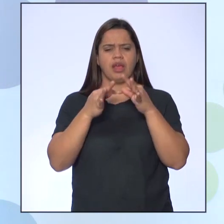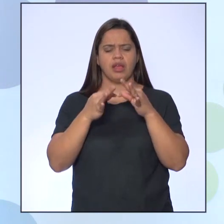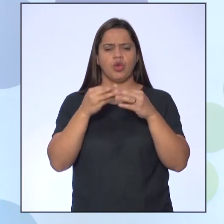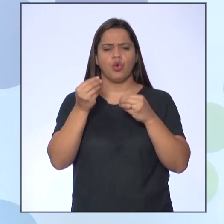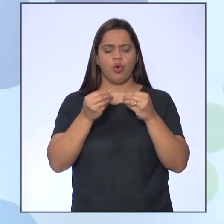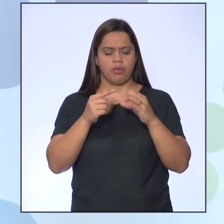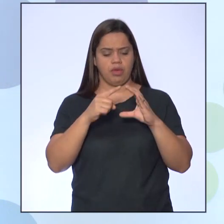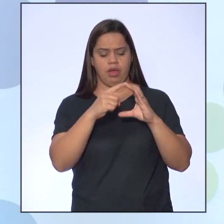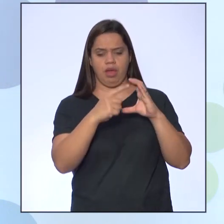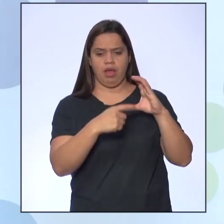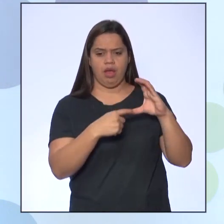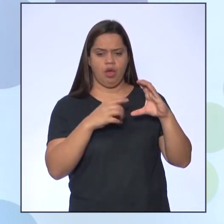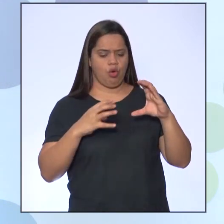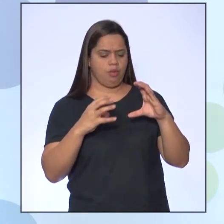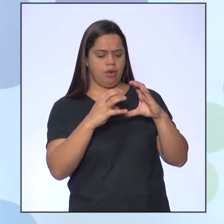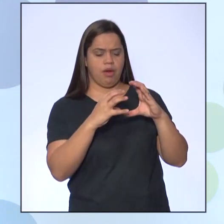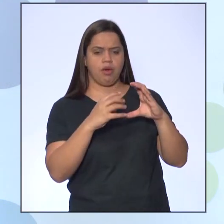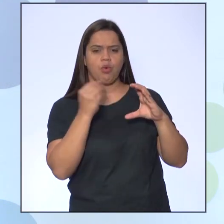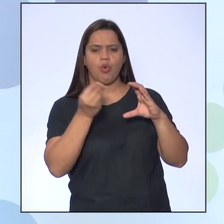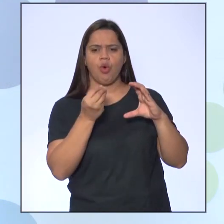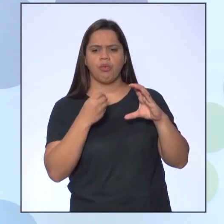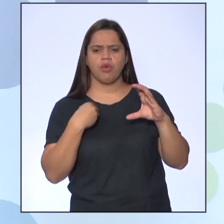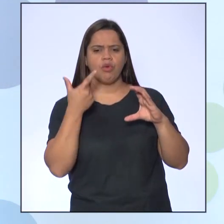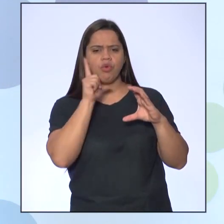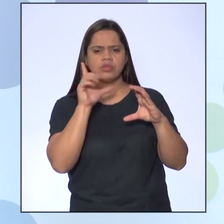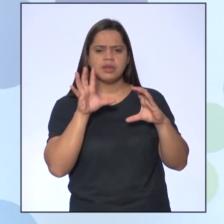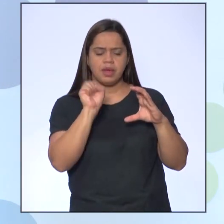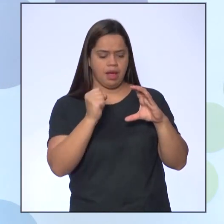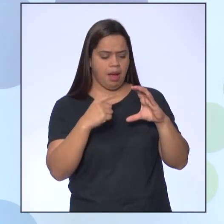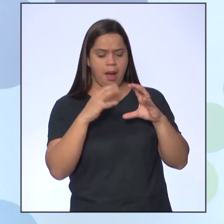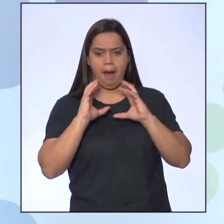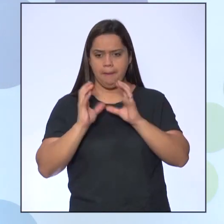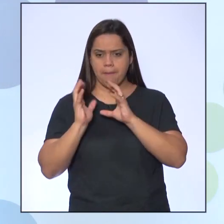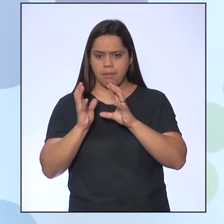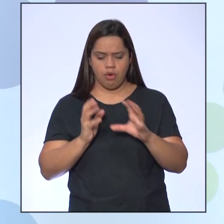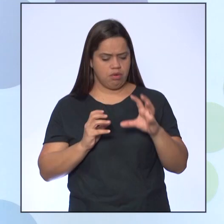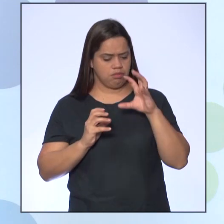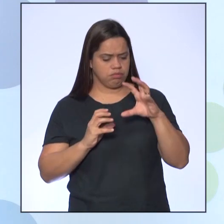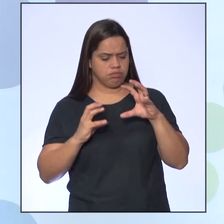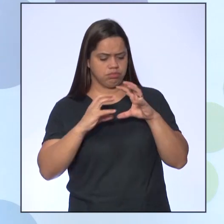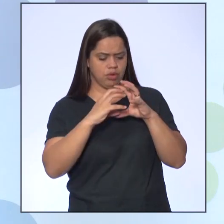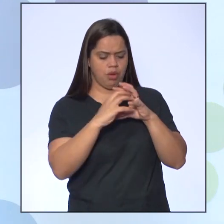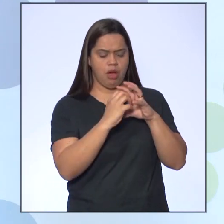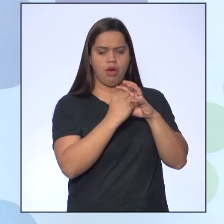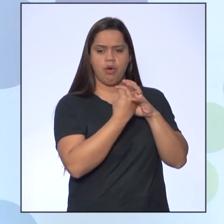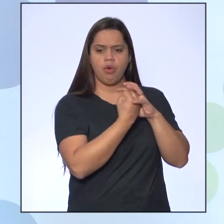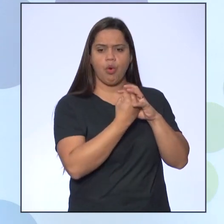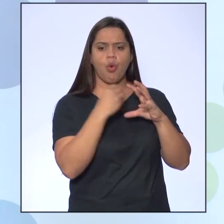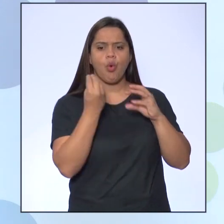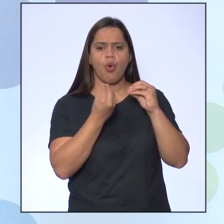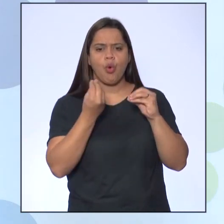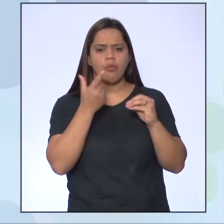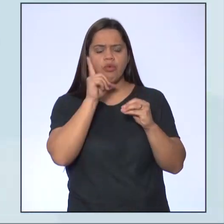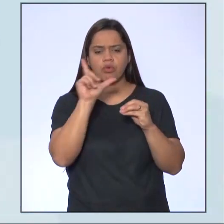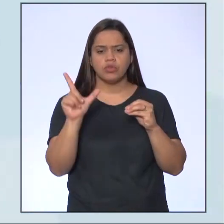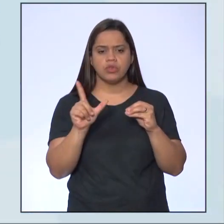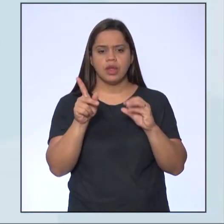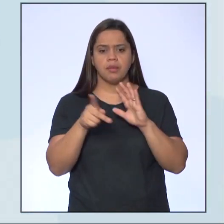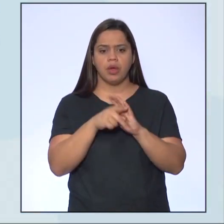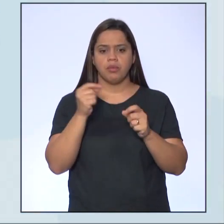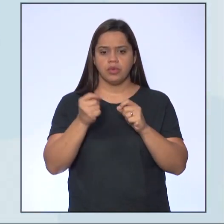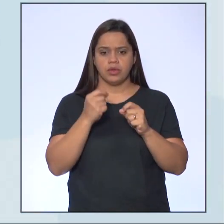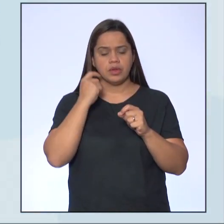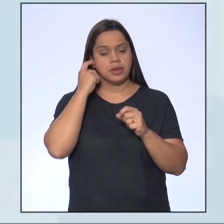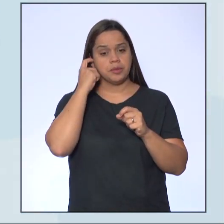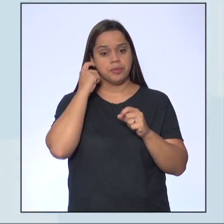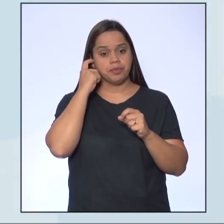Tem a descrição do movimento. Como se faz uma empunhadura? Como eu entendo esse movimento, certo? Então, a empunhadura ela é realizada segurando